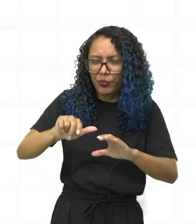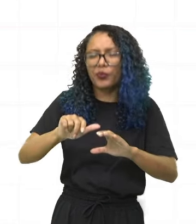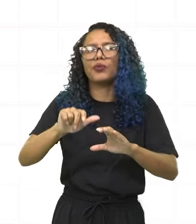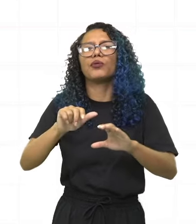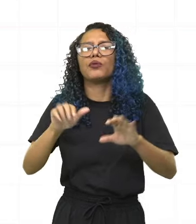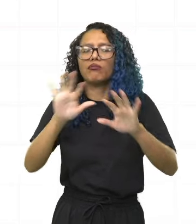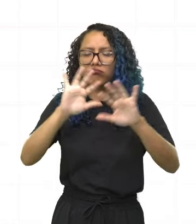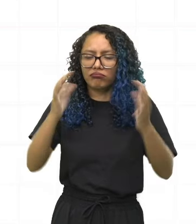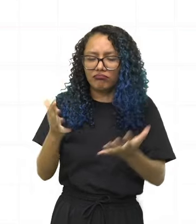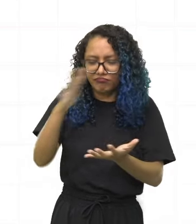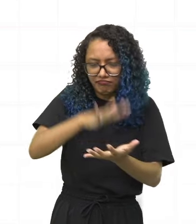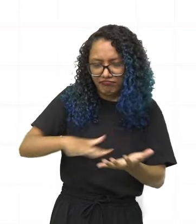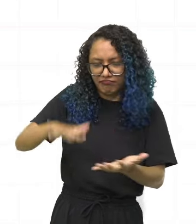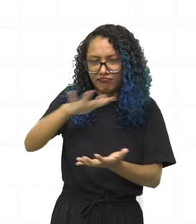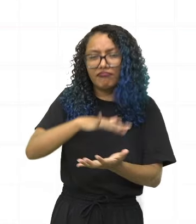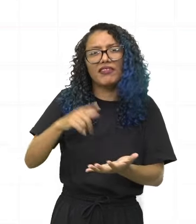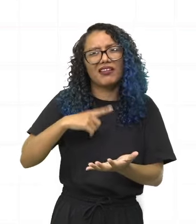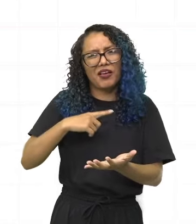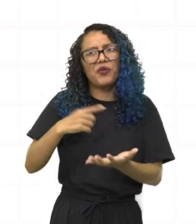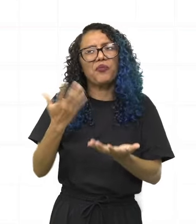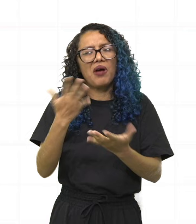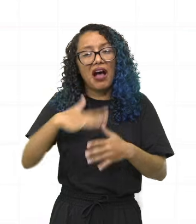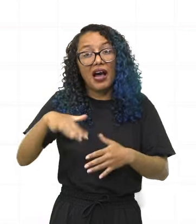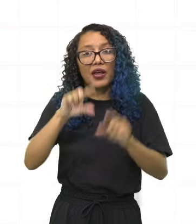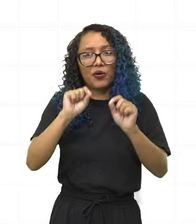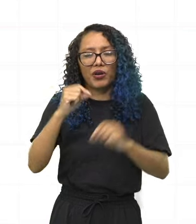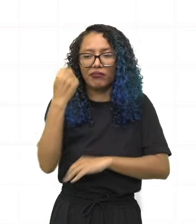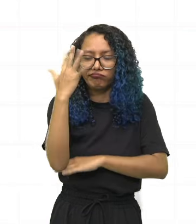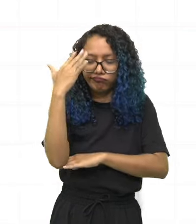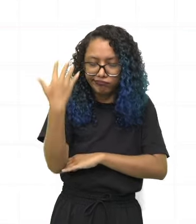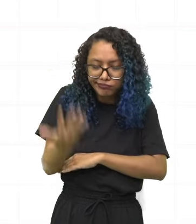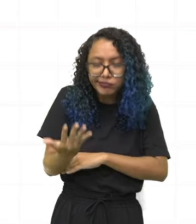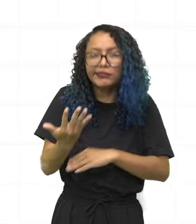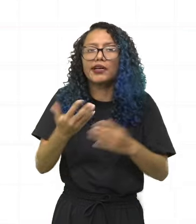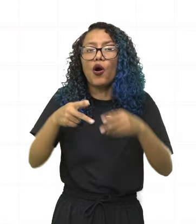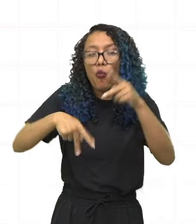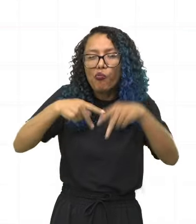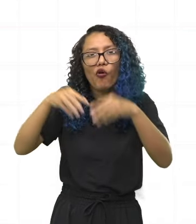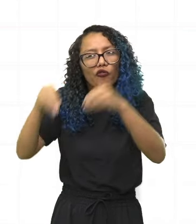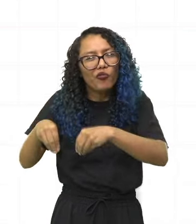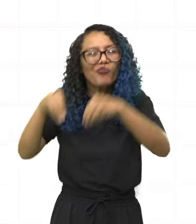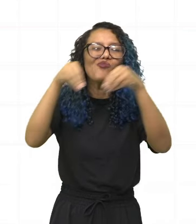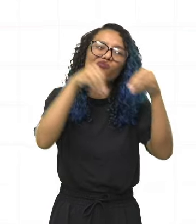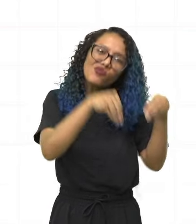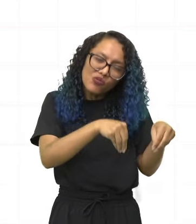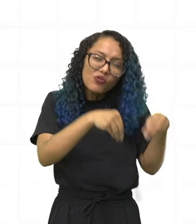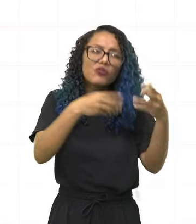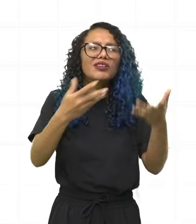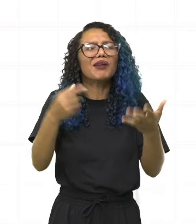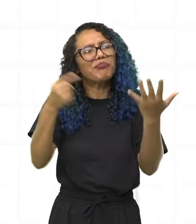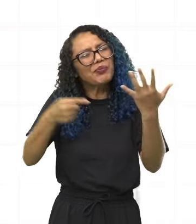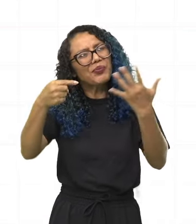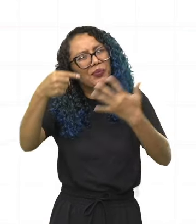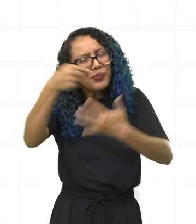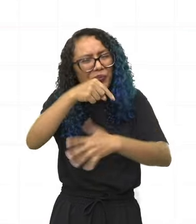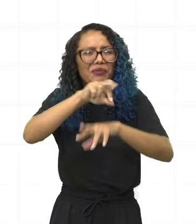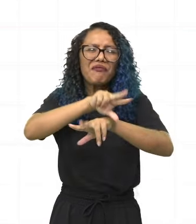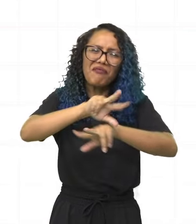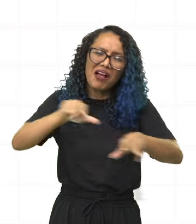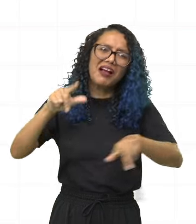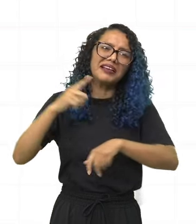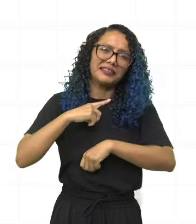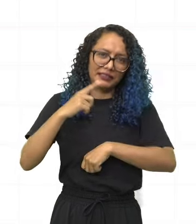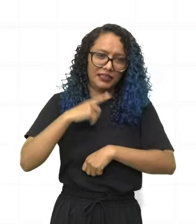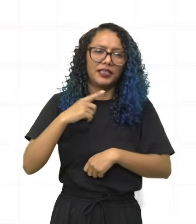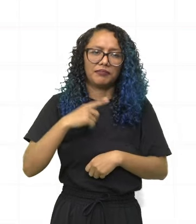porque a gente tem ali uma área que vai ser desmatada, a população que vai ser deslocada, entre outras questões. Então, são várias